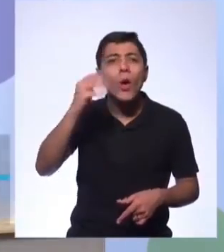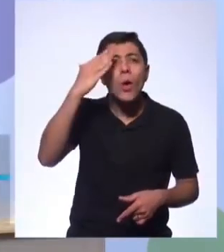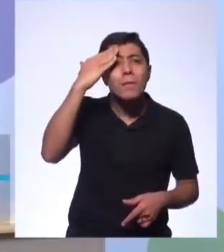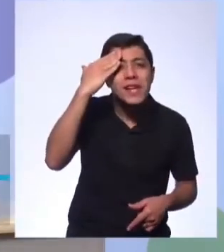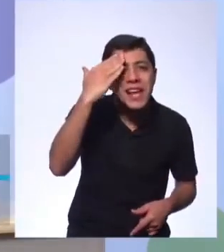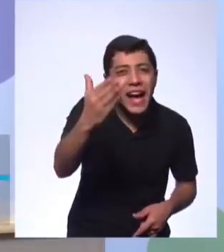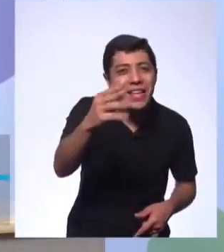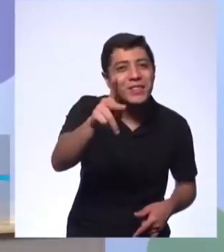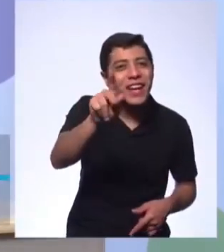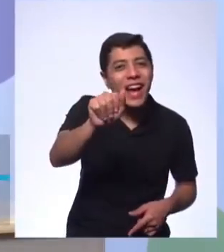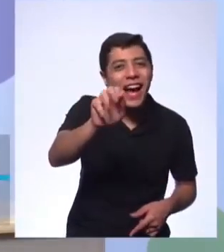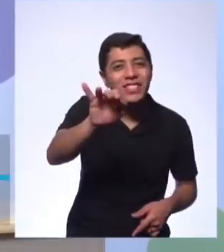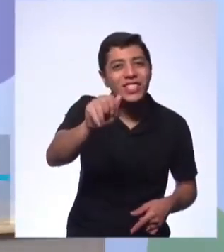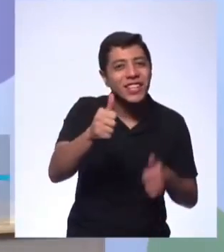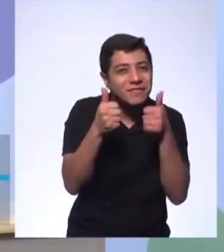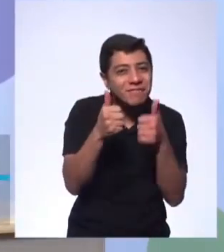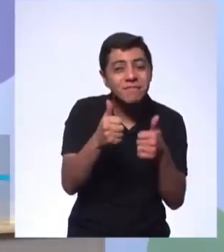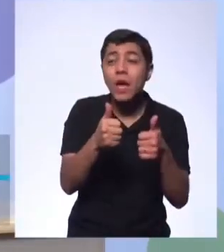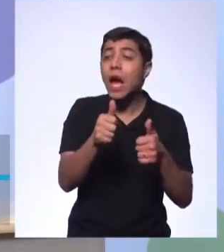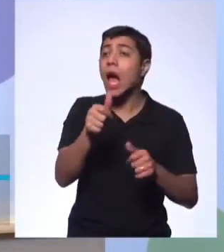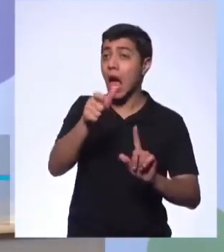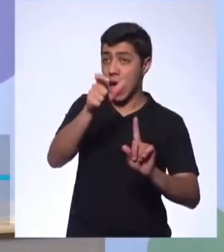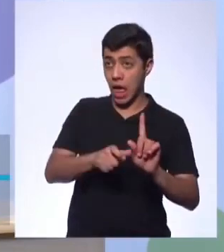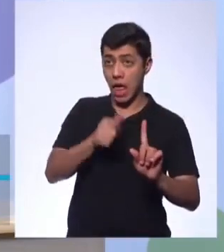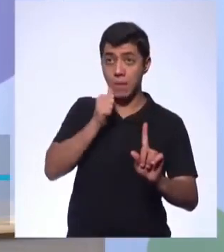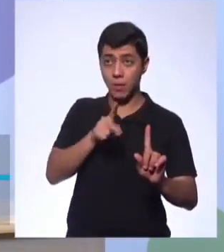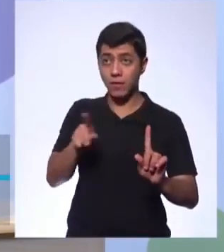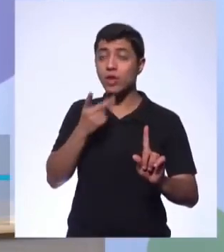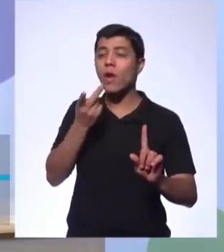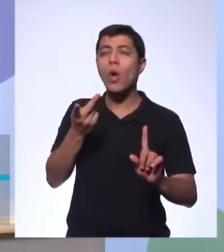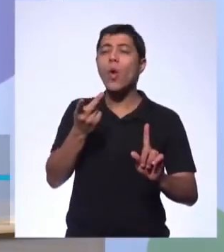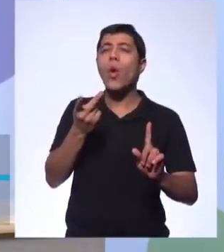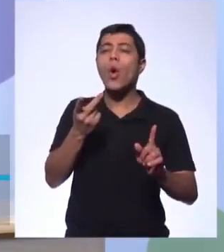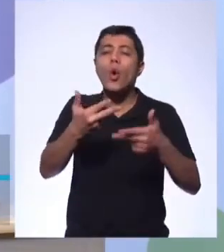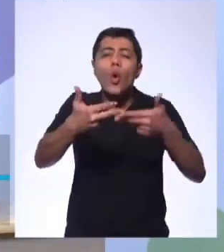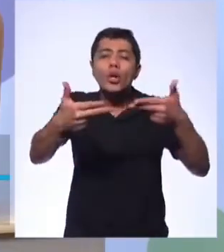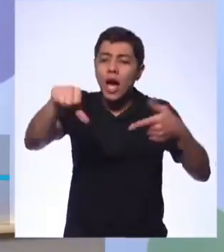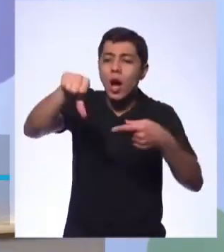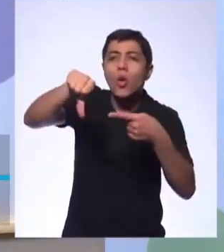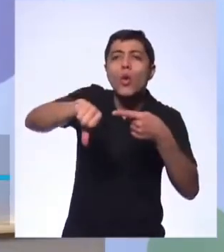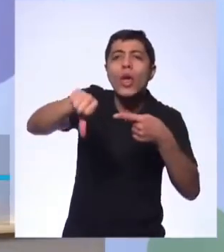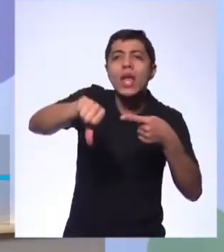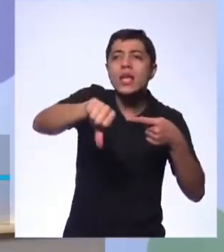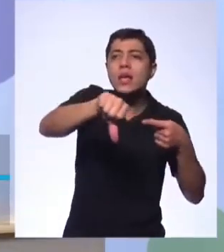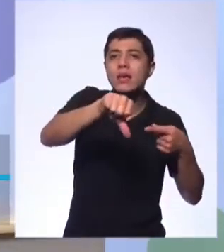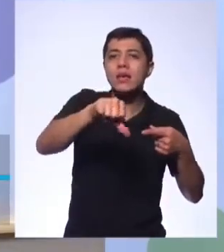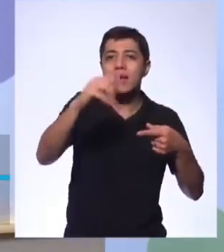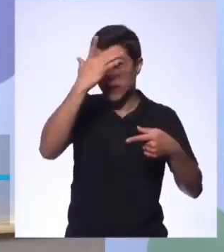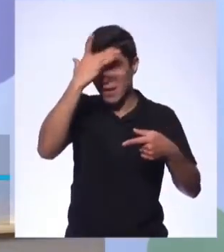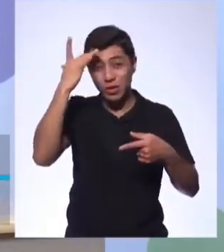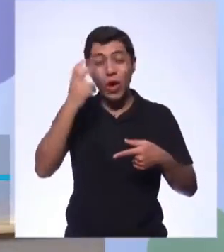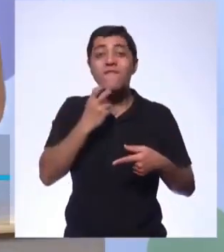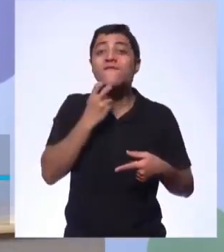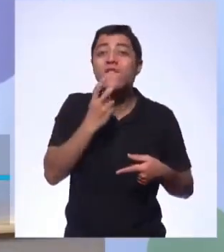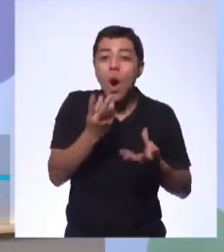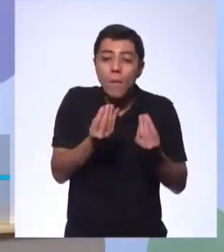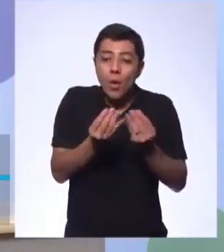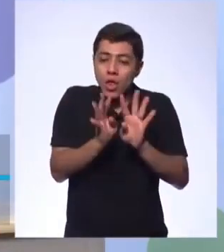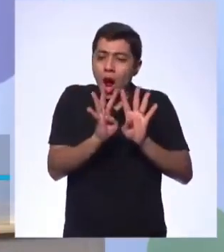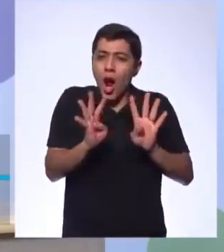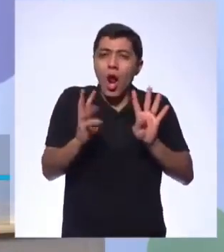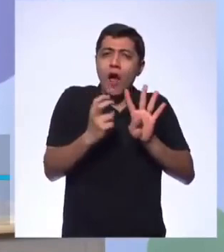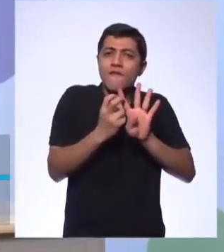participação. Dá uma grande quantidade de coisas ruins que existem. Acho que várias vozes falando, ela viu teve essa impressão de